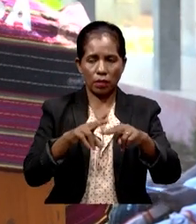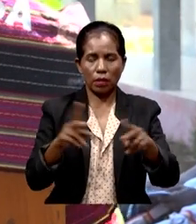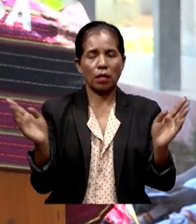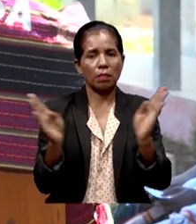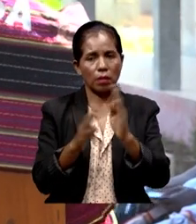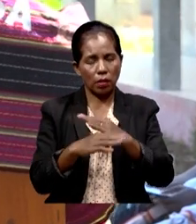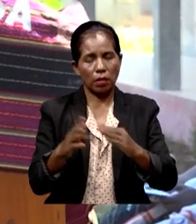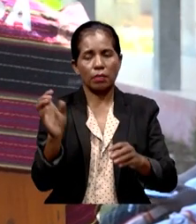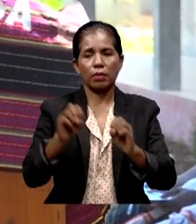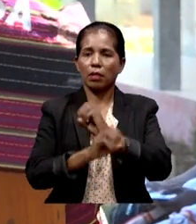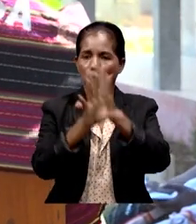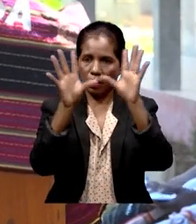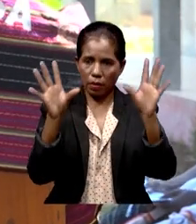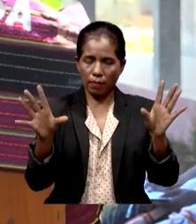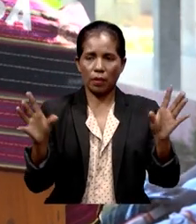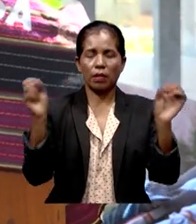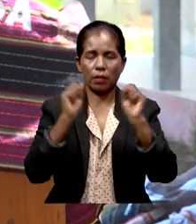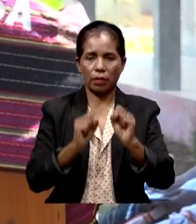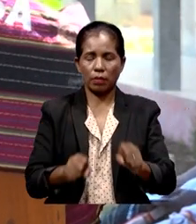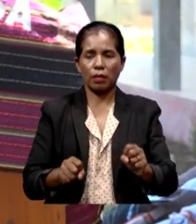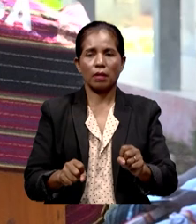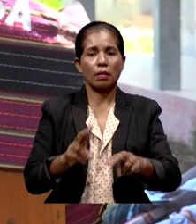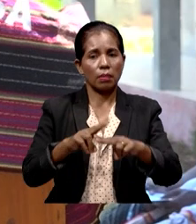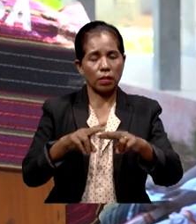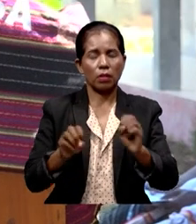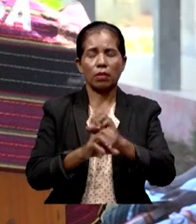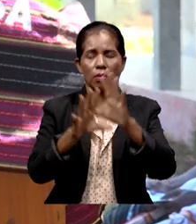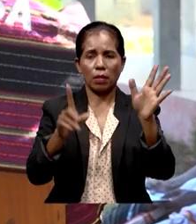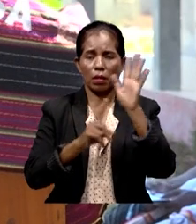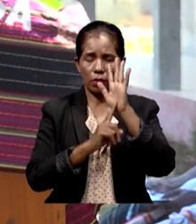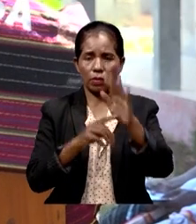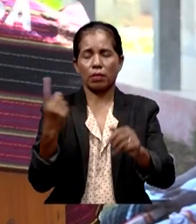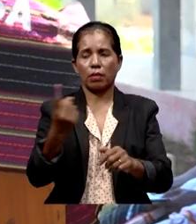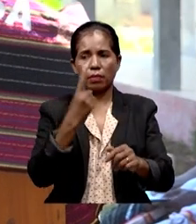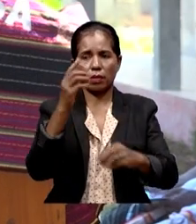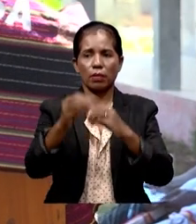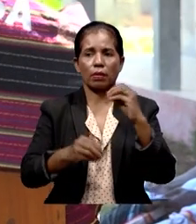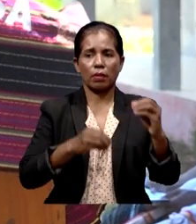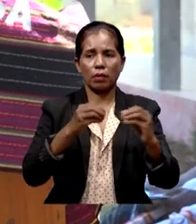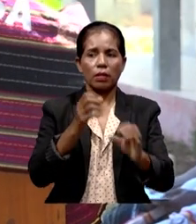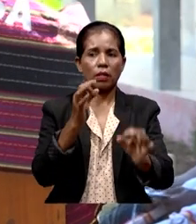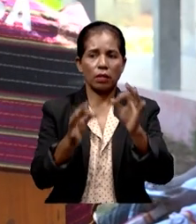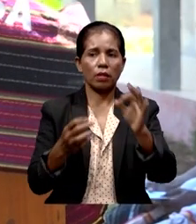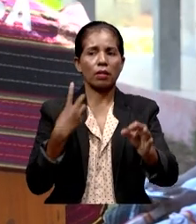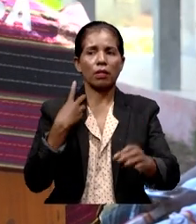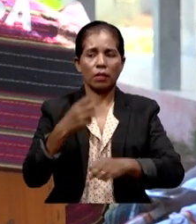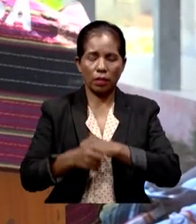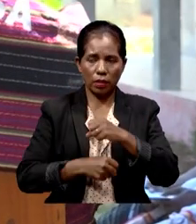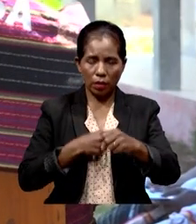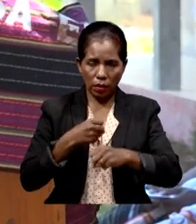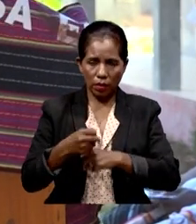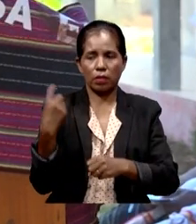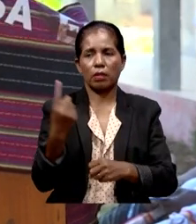na fatin na Roma. Atu me masi no na Roma ida ne dele ha tudo na fatin kata mesmo que ia ter so